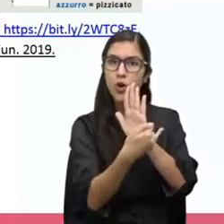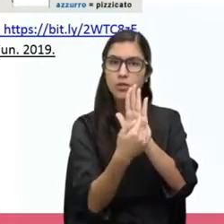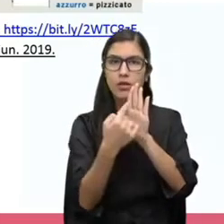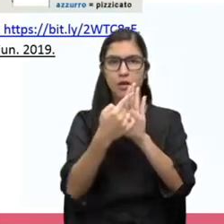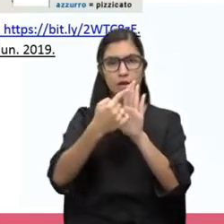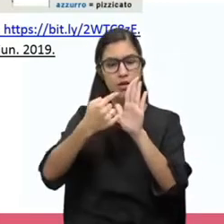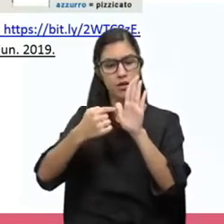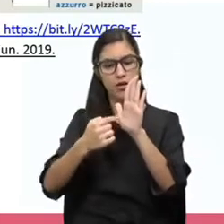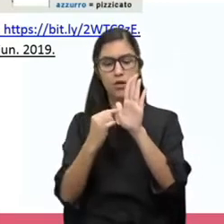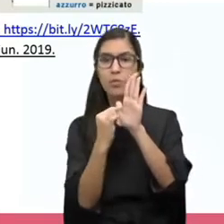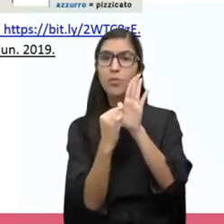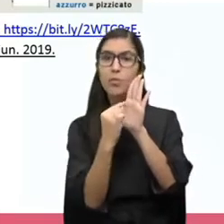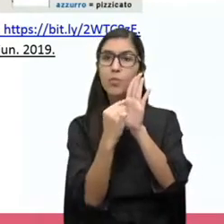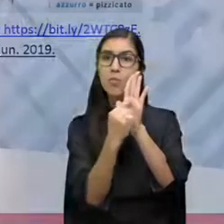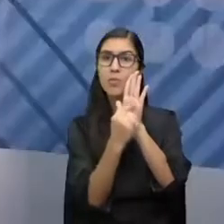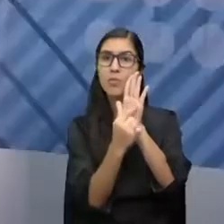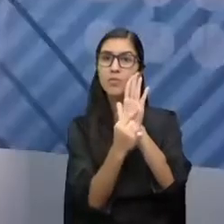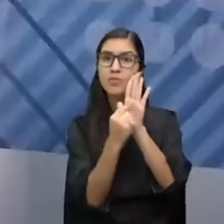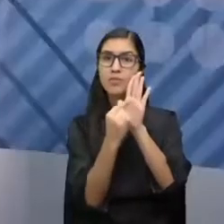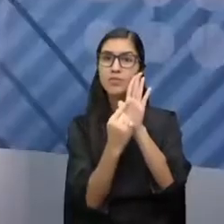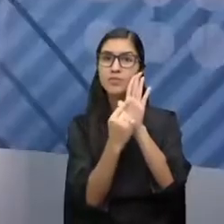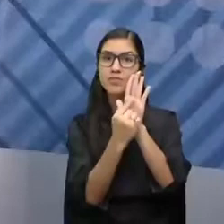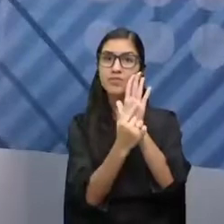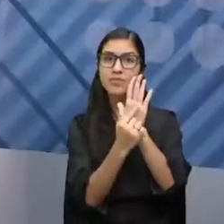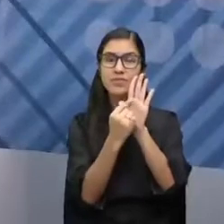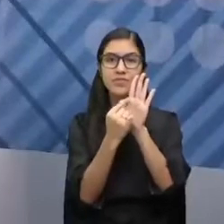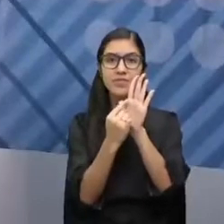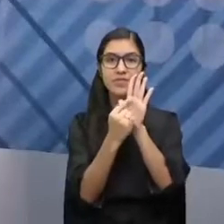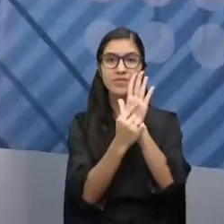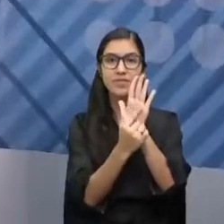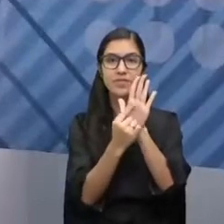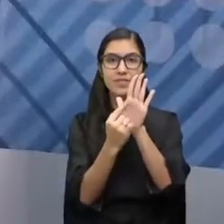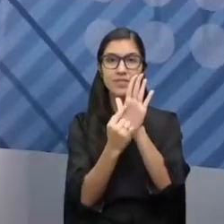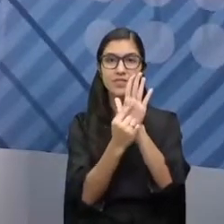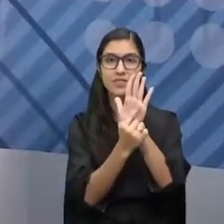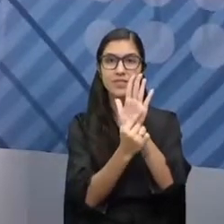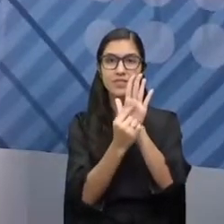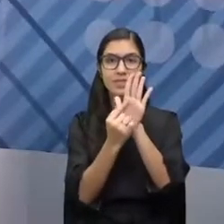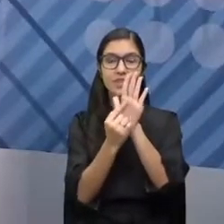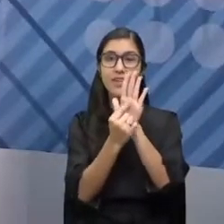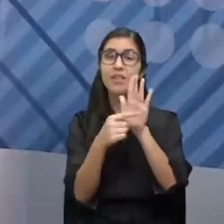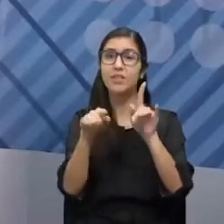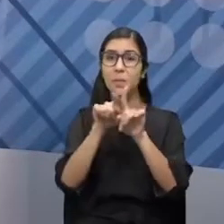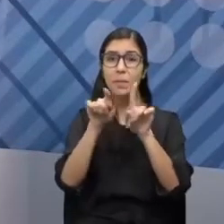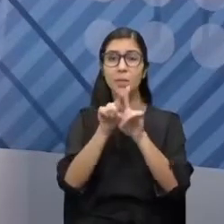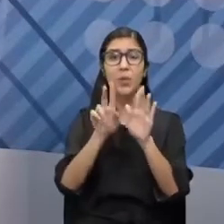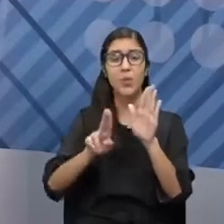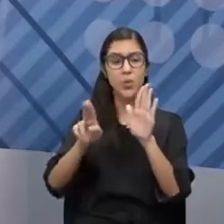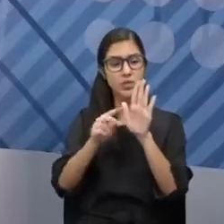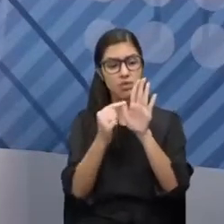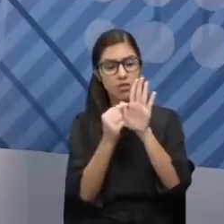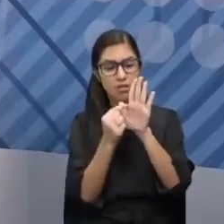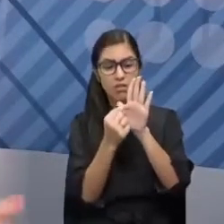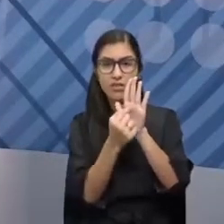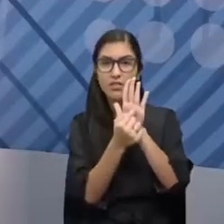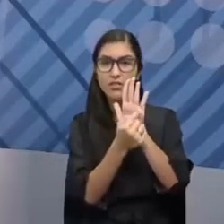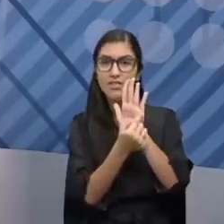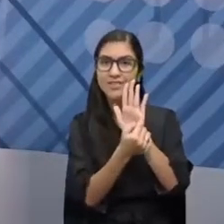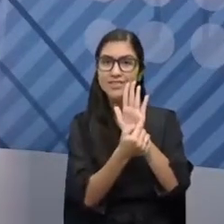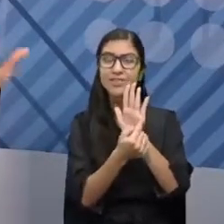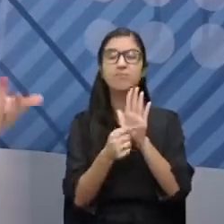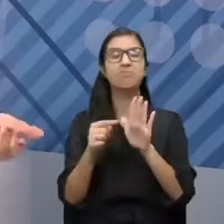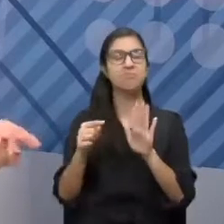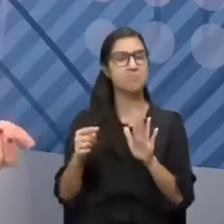vindo até aqui no finzinho, na plantinha aqui posterior às falanges. Então,